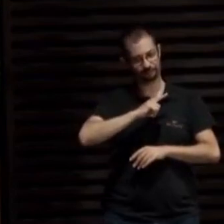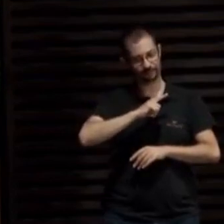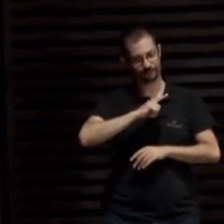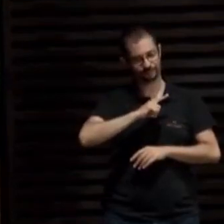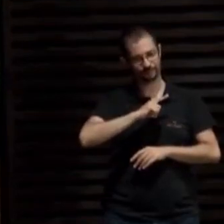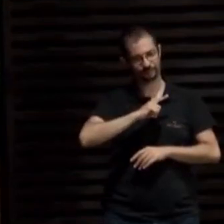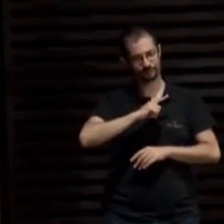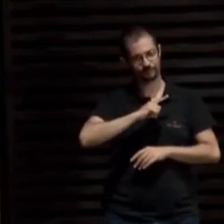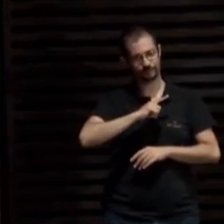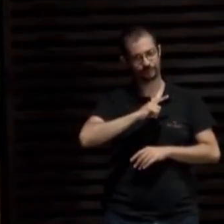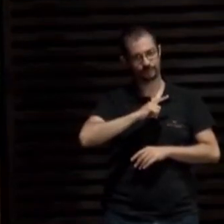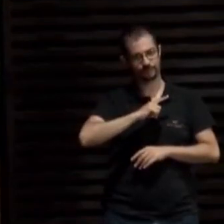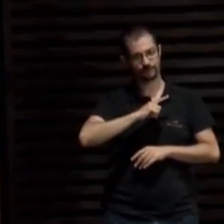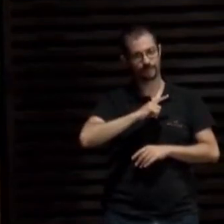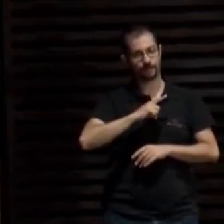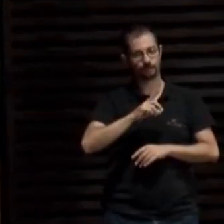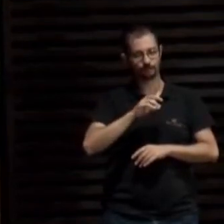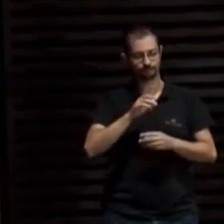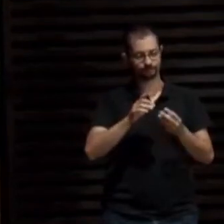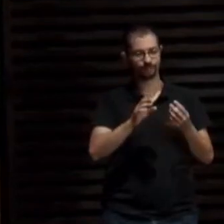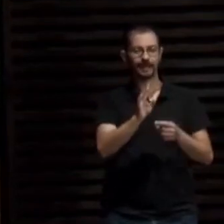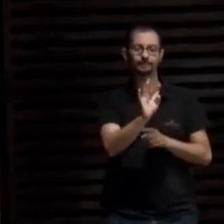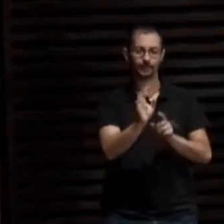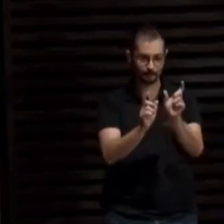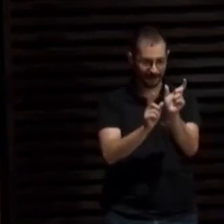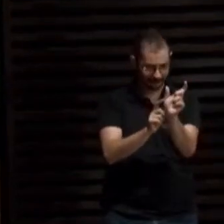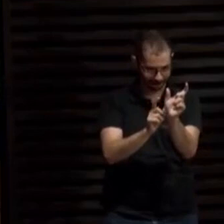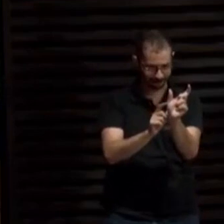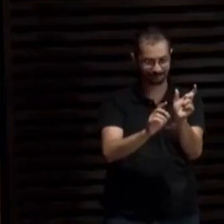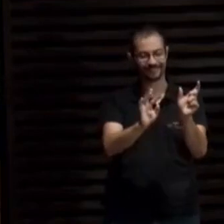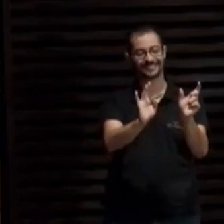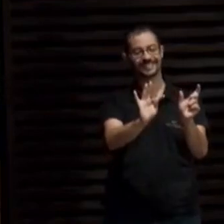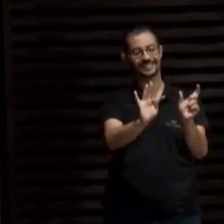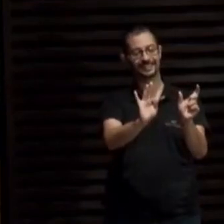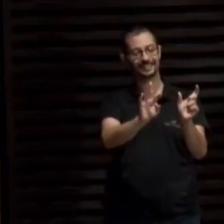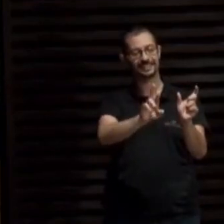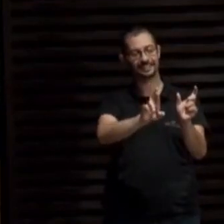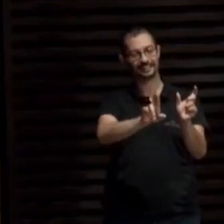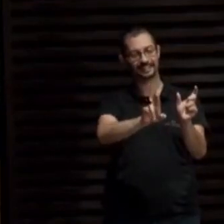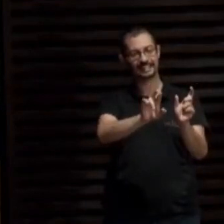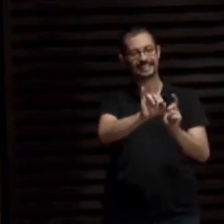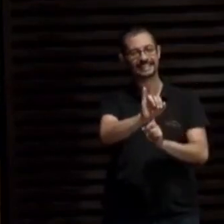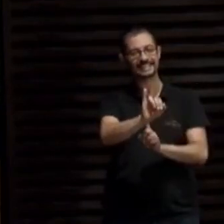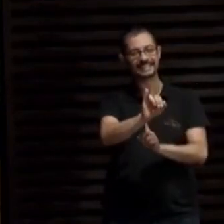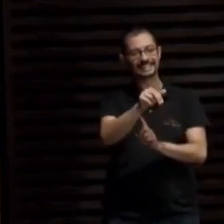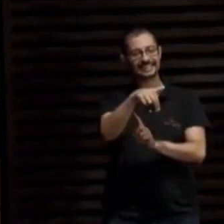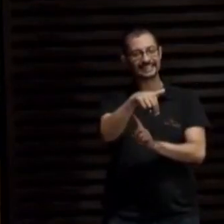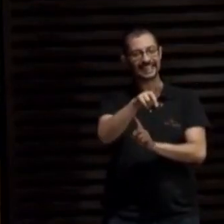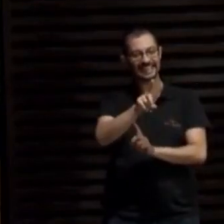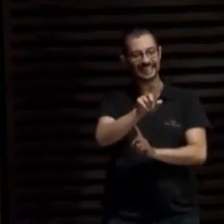Porque a Trindade, eles são 3